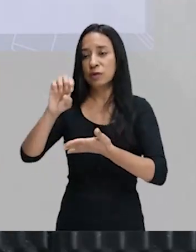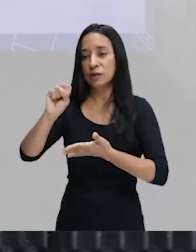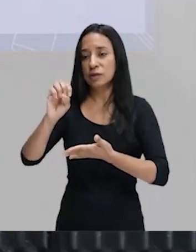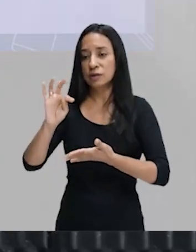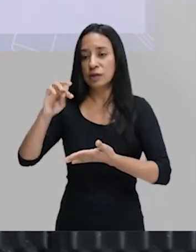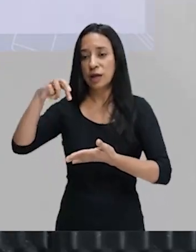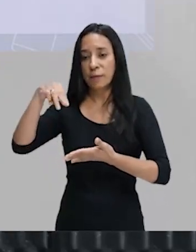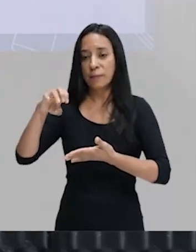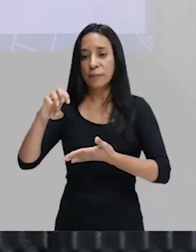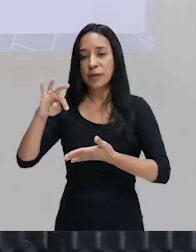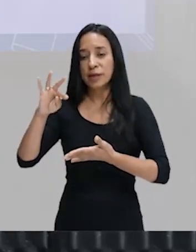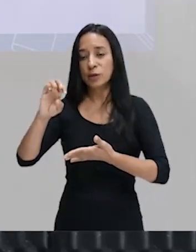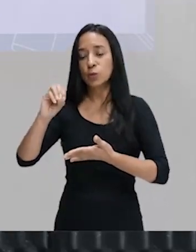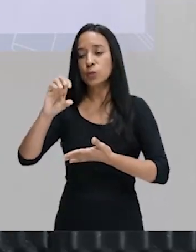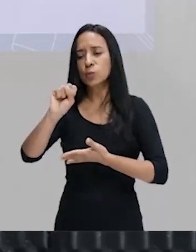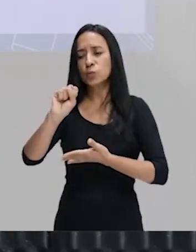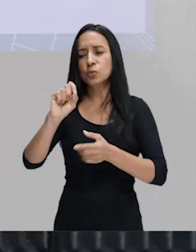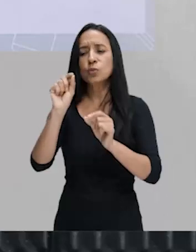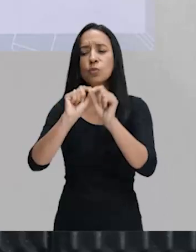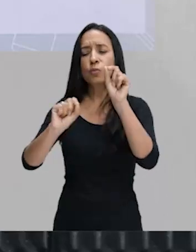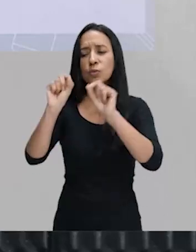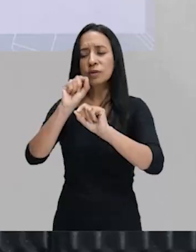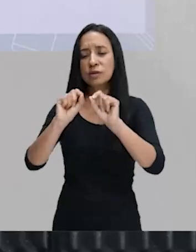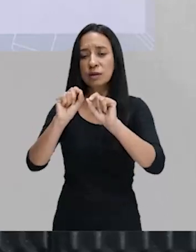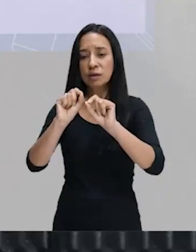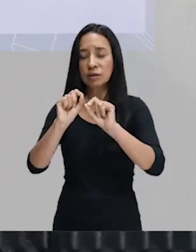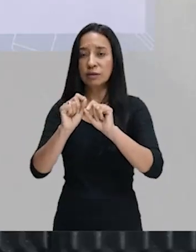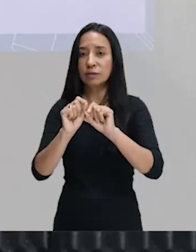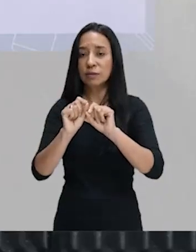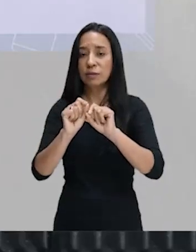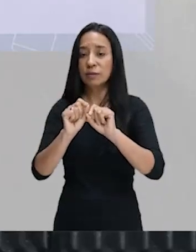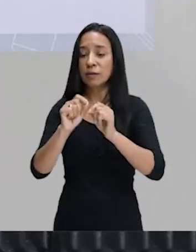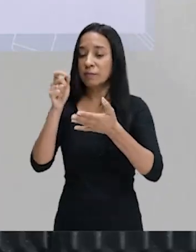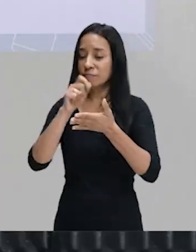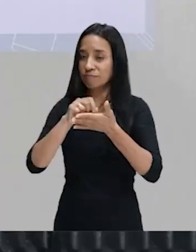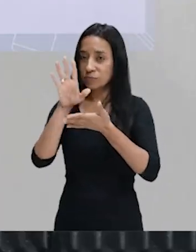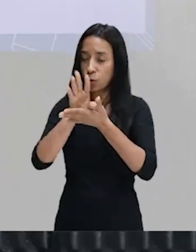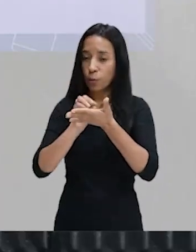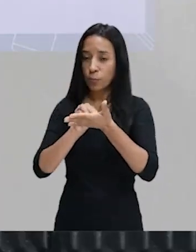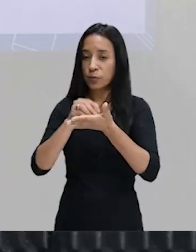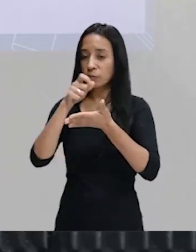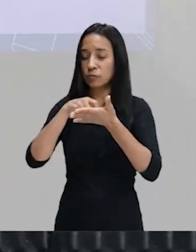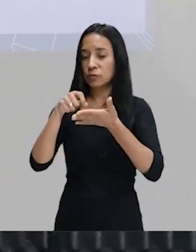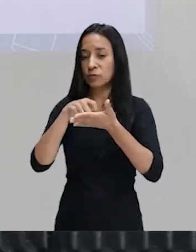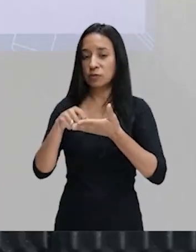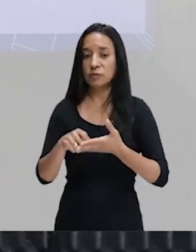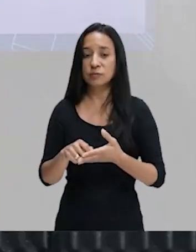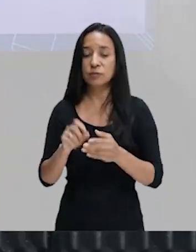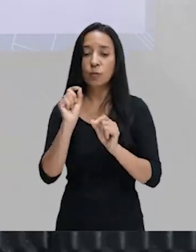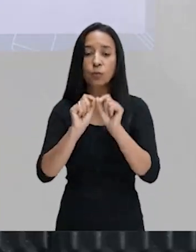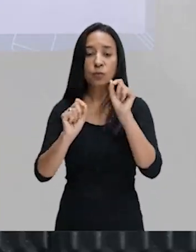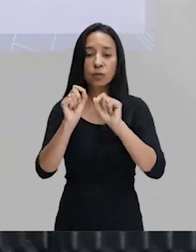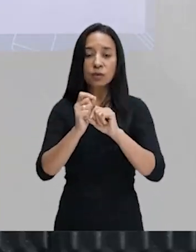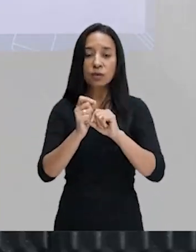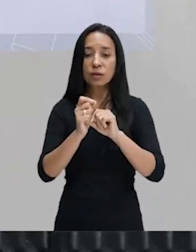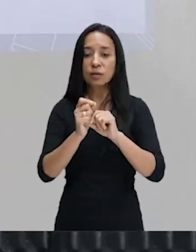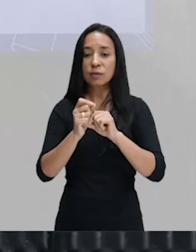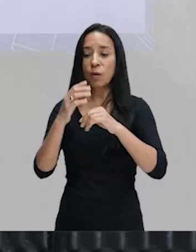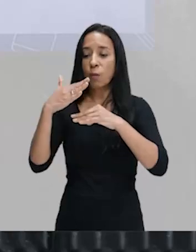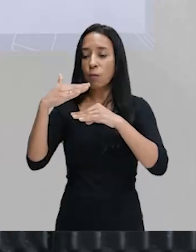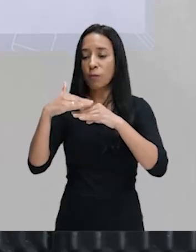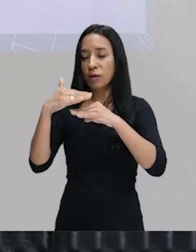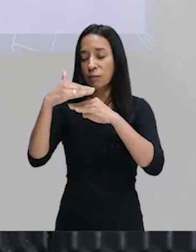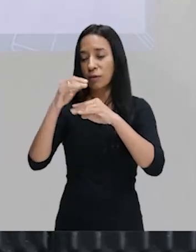estamentos. Estamento é o quê? Anota, tá? Anota no caderno, para não esquecer. Estamento é uma camada